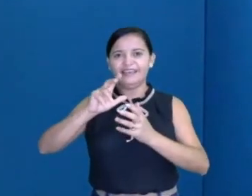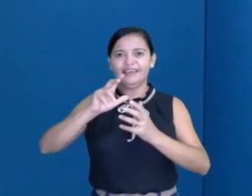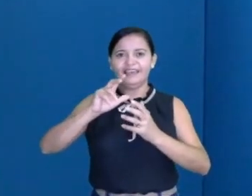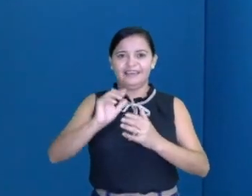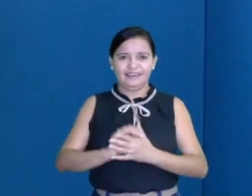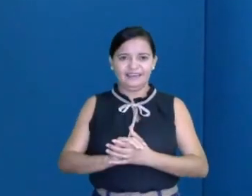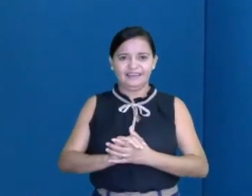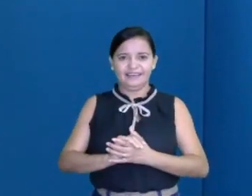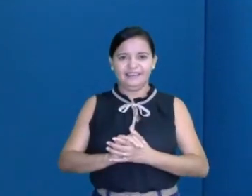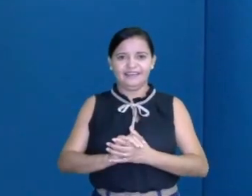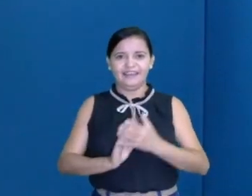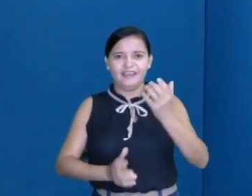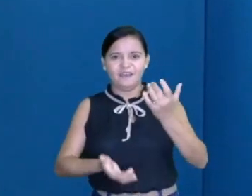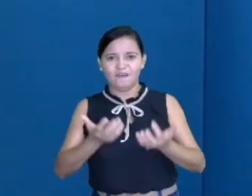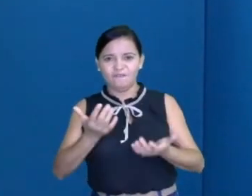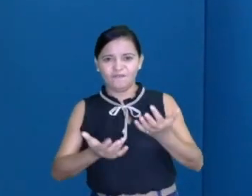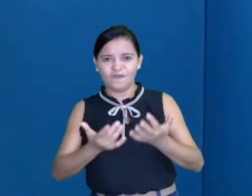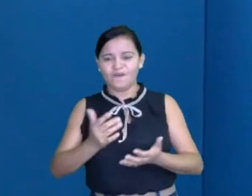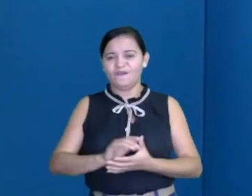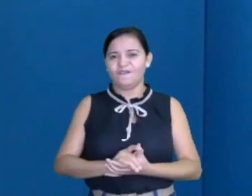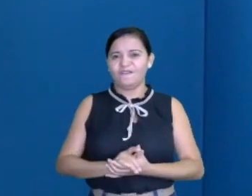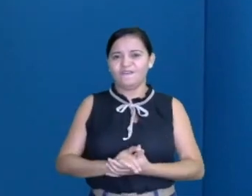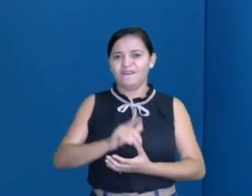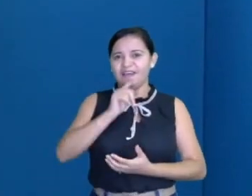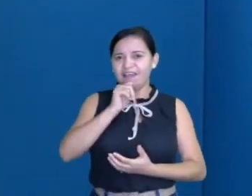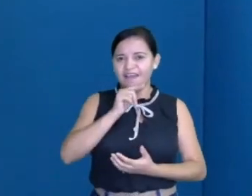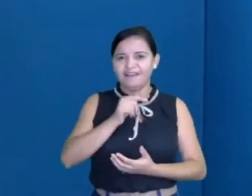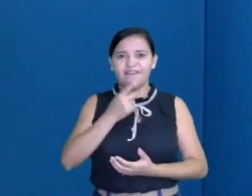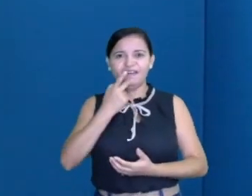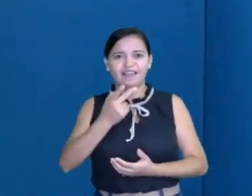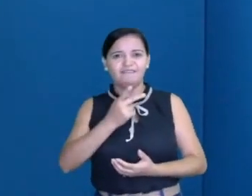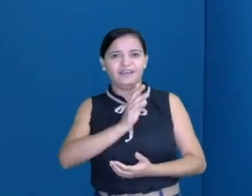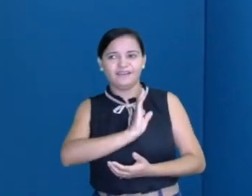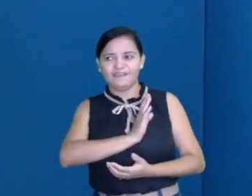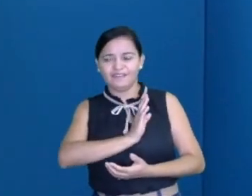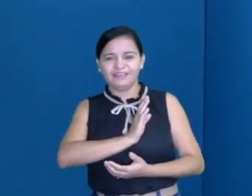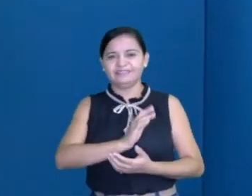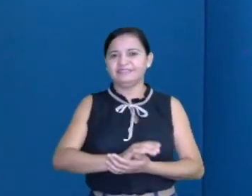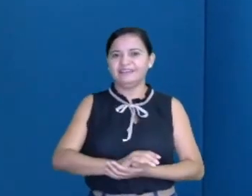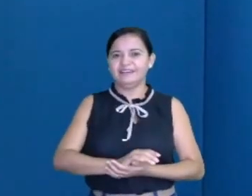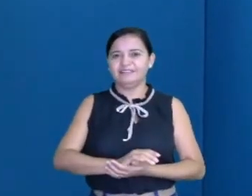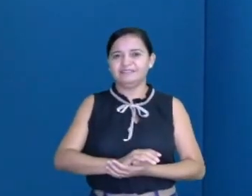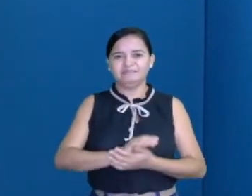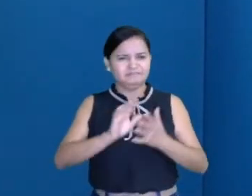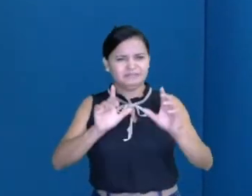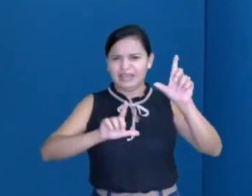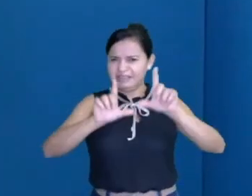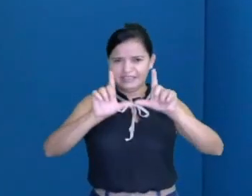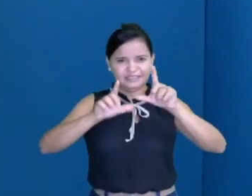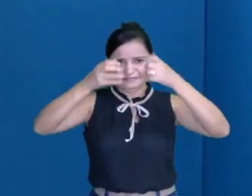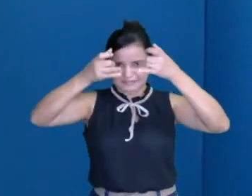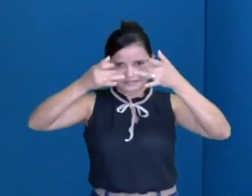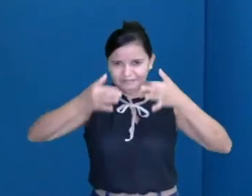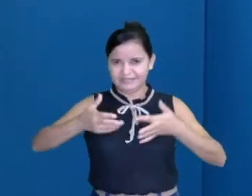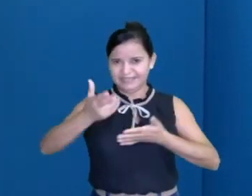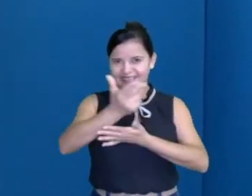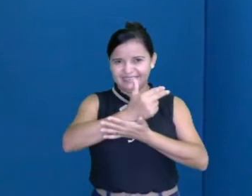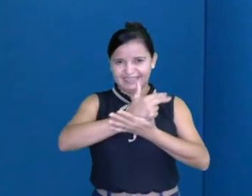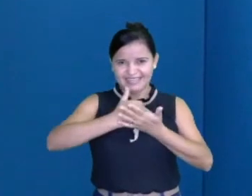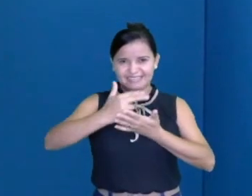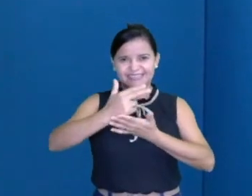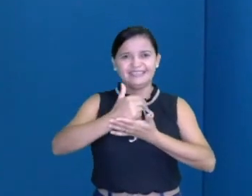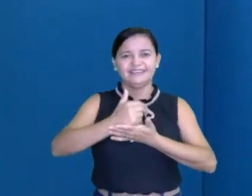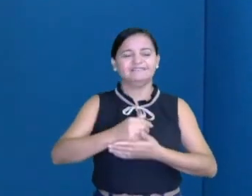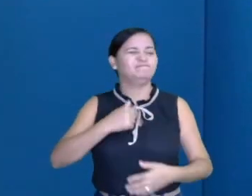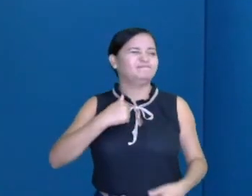coração. Coisa mais fofa do mundo. Tem hora até que eu ficar com vontade de chorar, de tão emocionado. Eu fiquei todo arrepiado. Momento